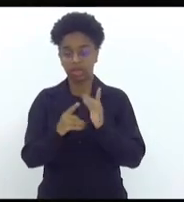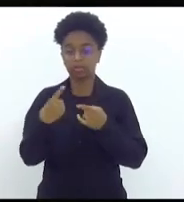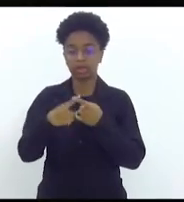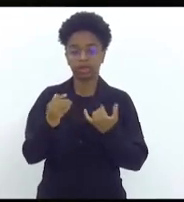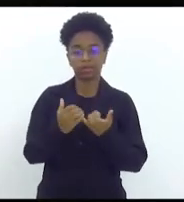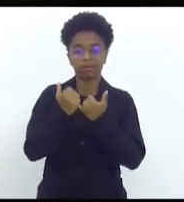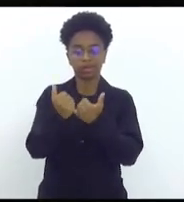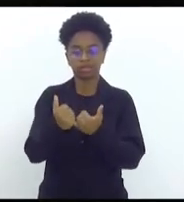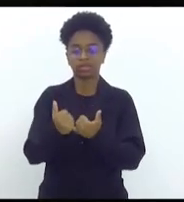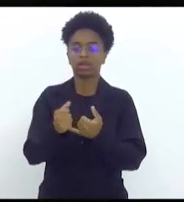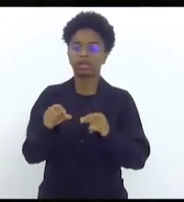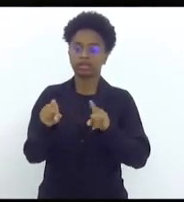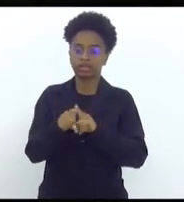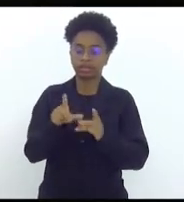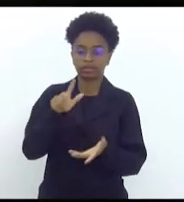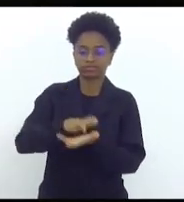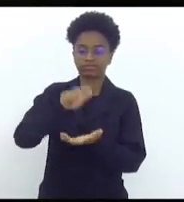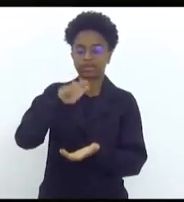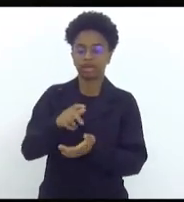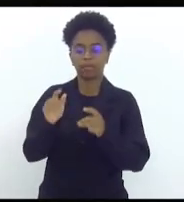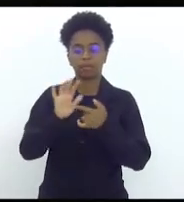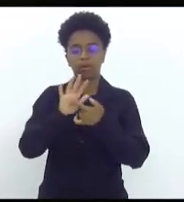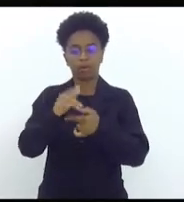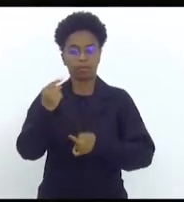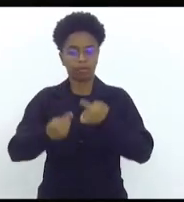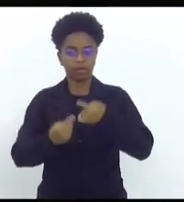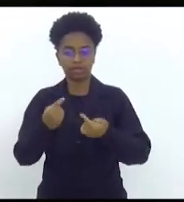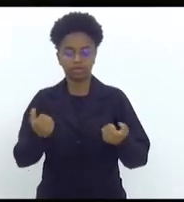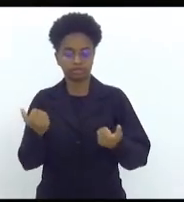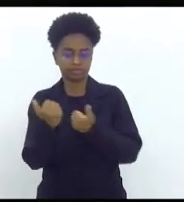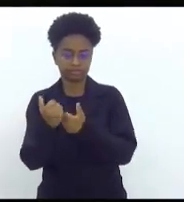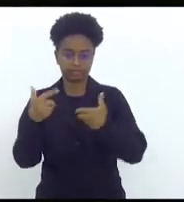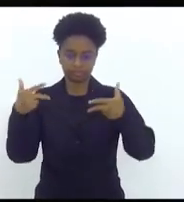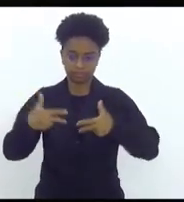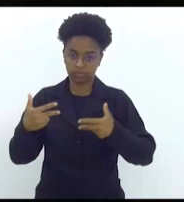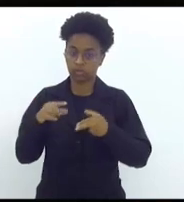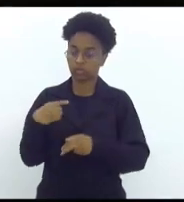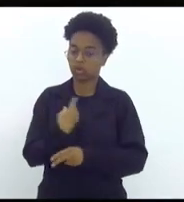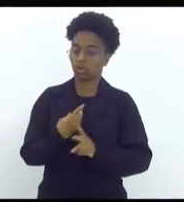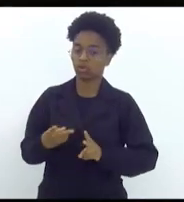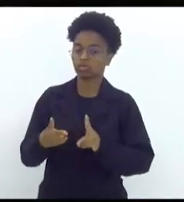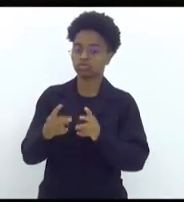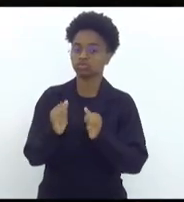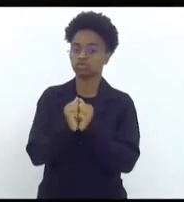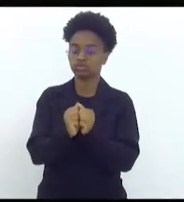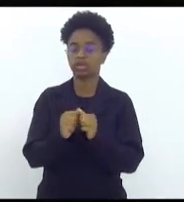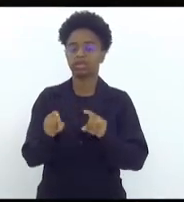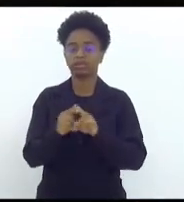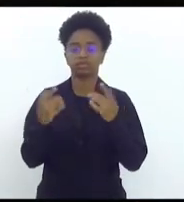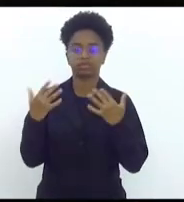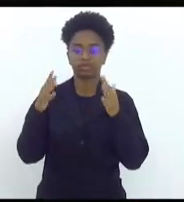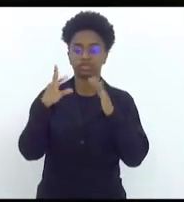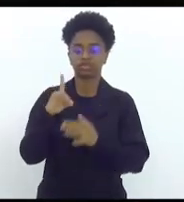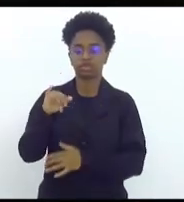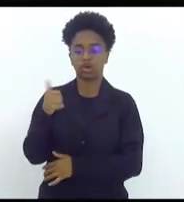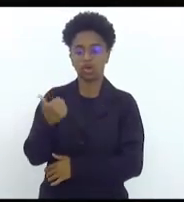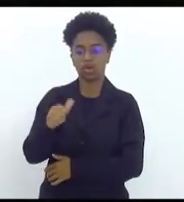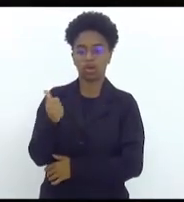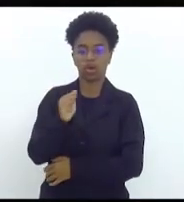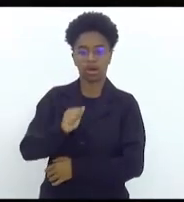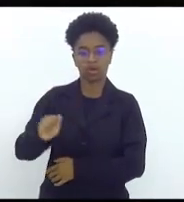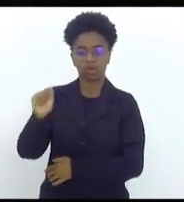políticas com robustas para o Hip Hop vamos juntos e vamos também comemorar aqui na data do 11 de Agosto